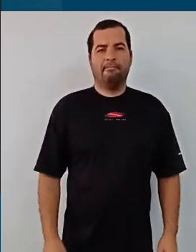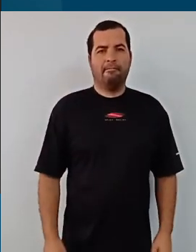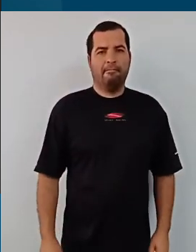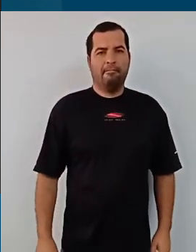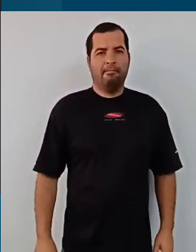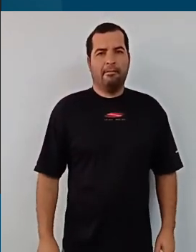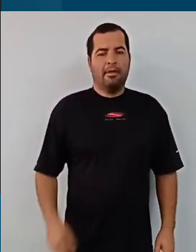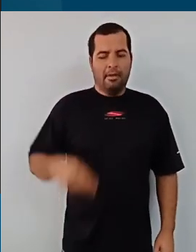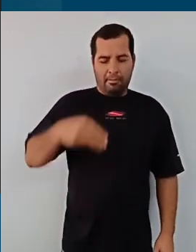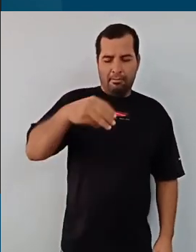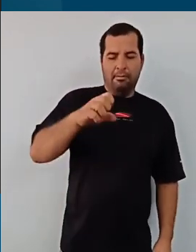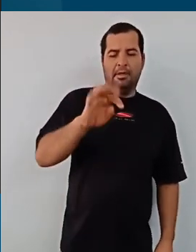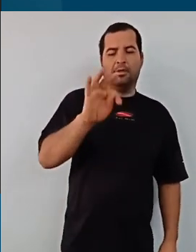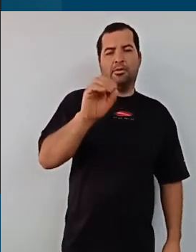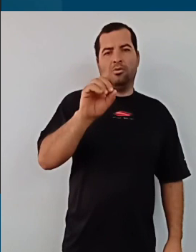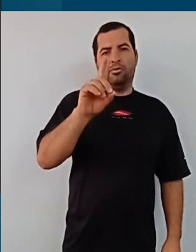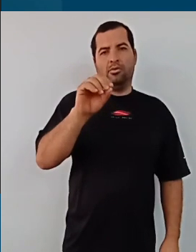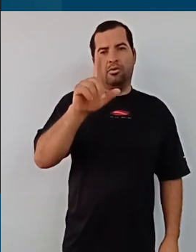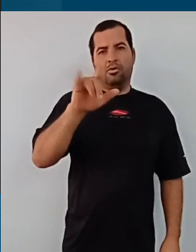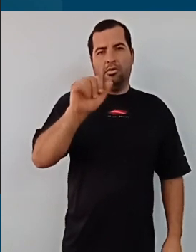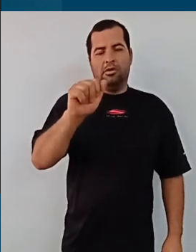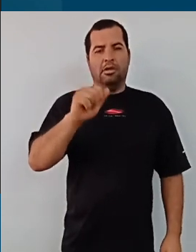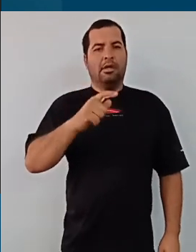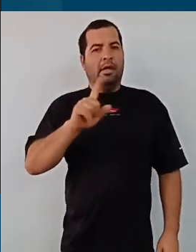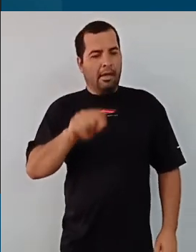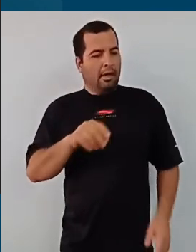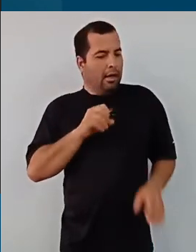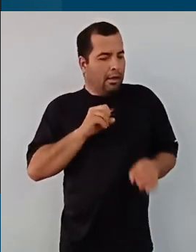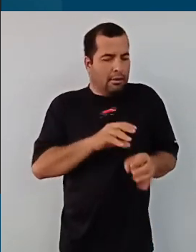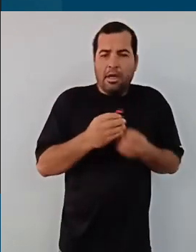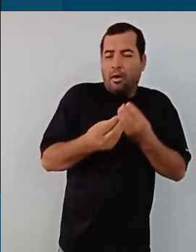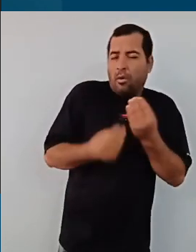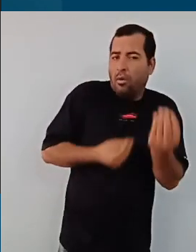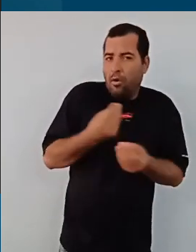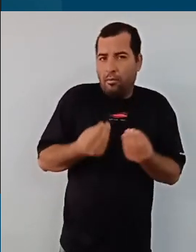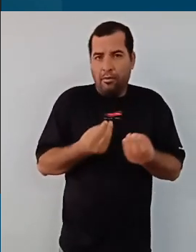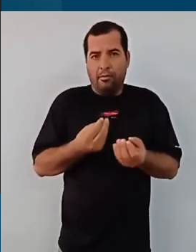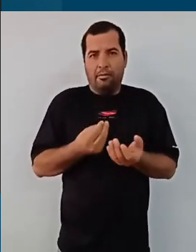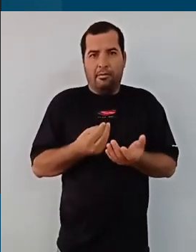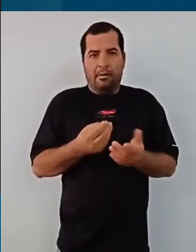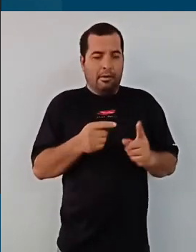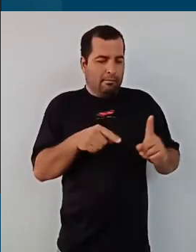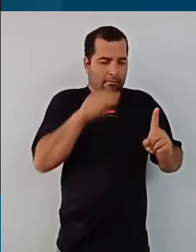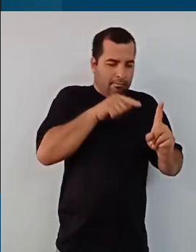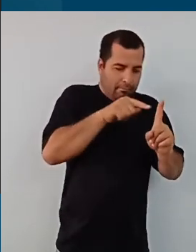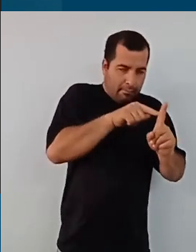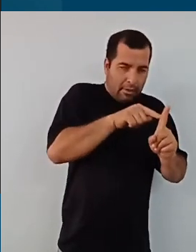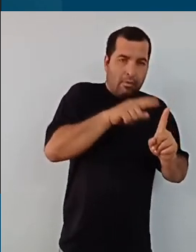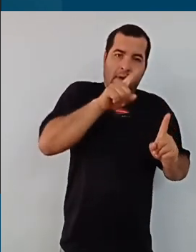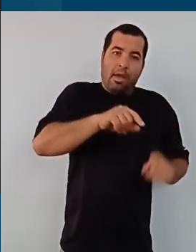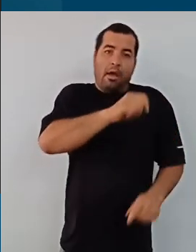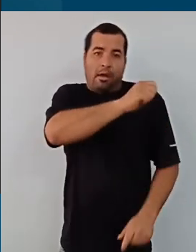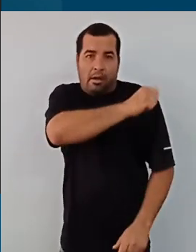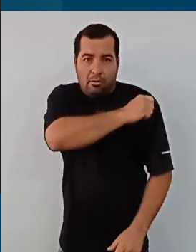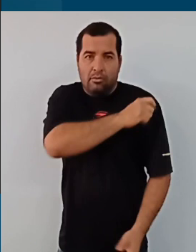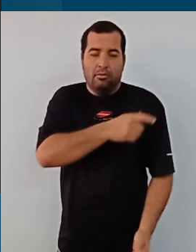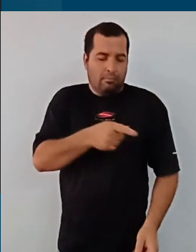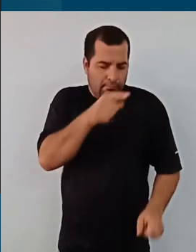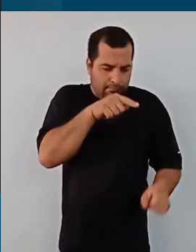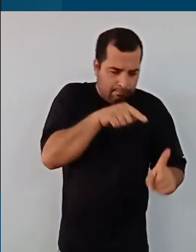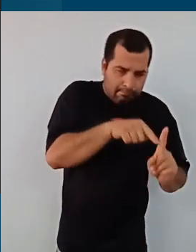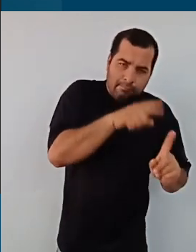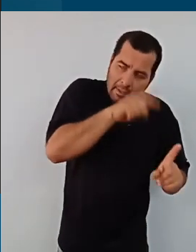que formas de ensinar que colocam o estudante no centro, em